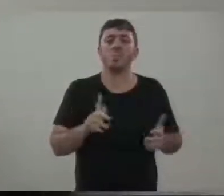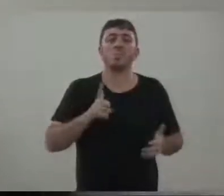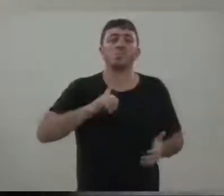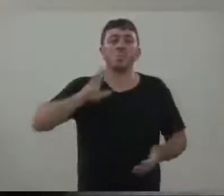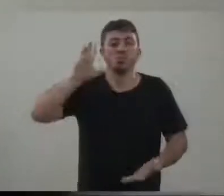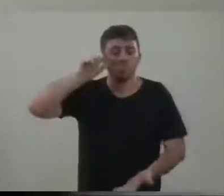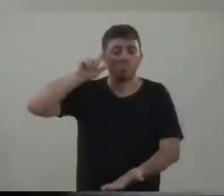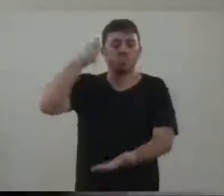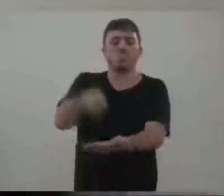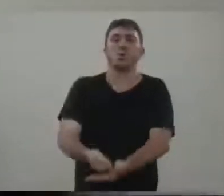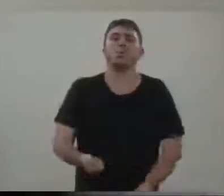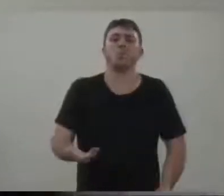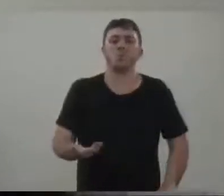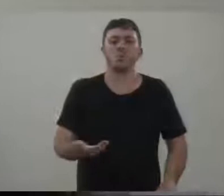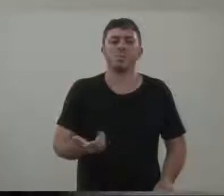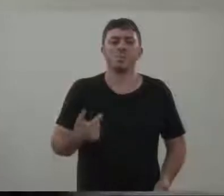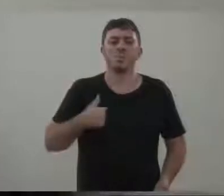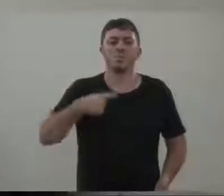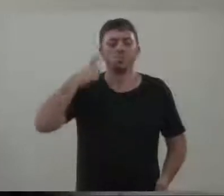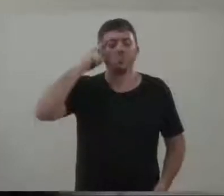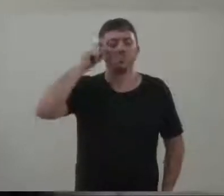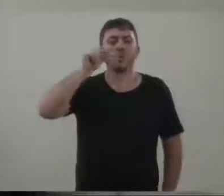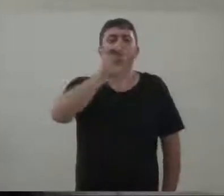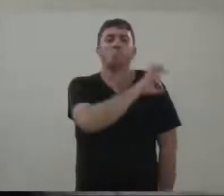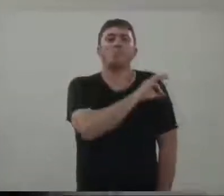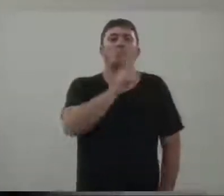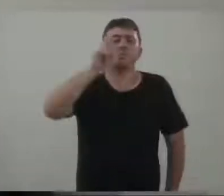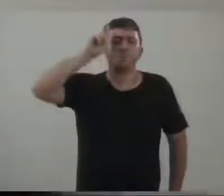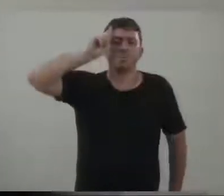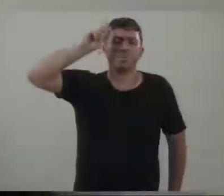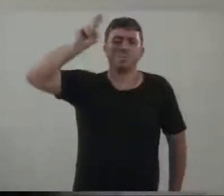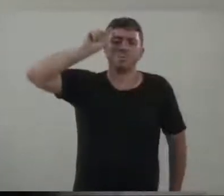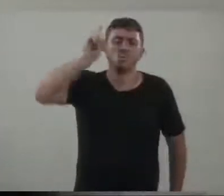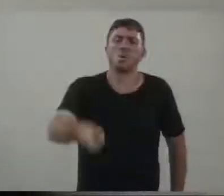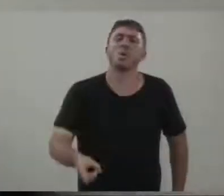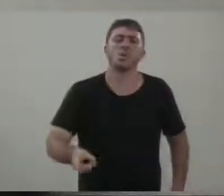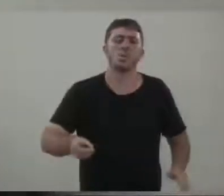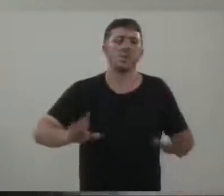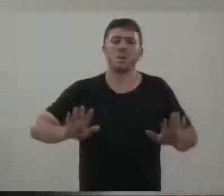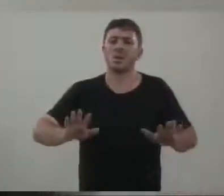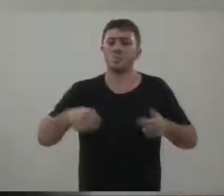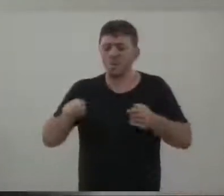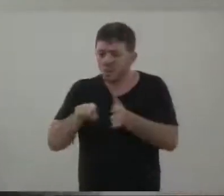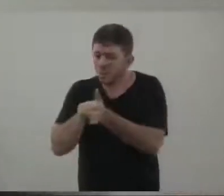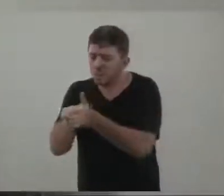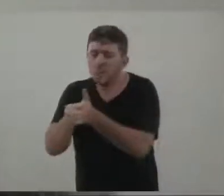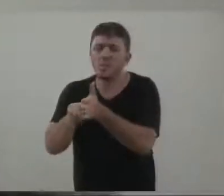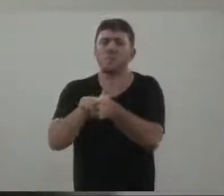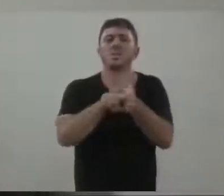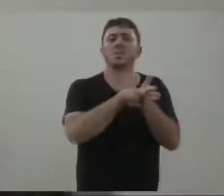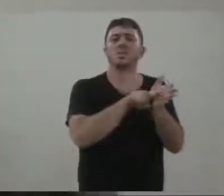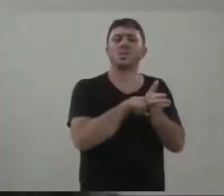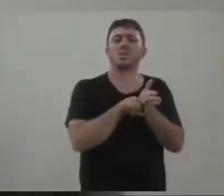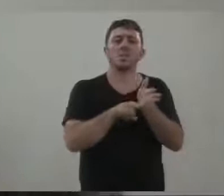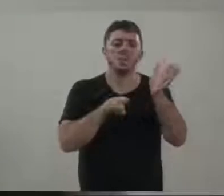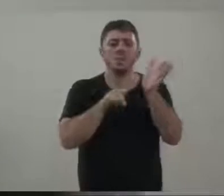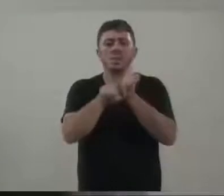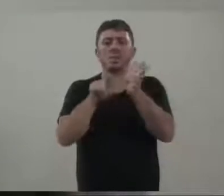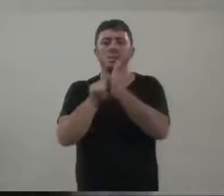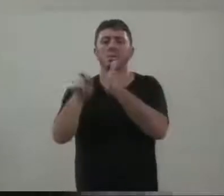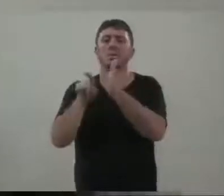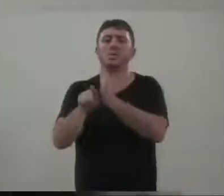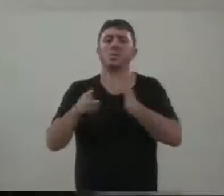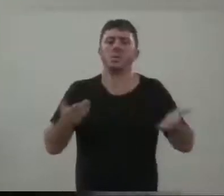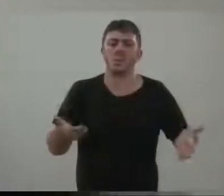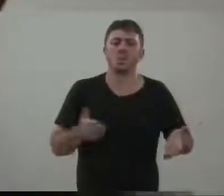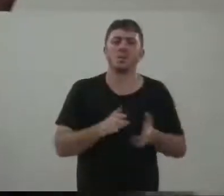cima para baixo, verticalmente, arbitrariamente. Precisa de algum tipo de consulta também, né? Ou seja, poderia ter sido chamado aí as